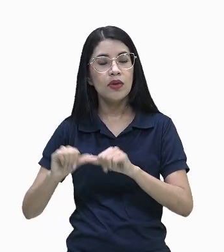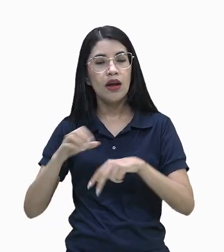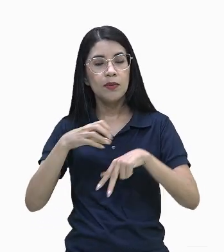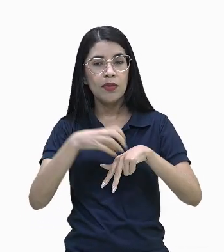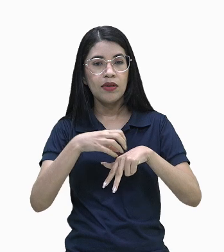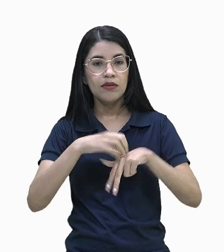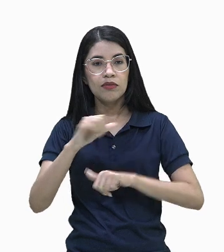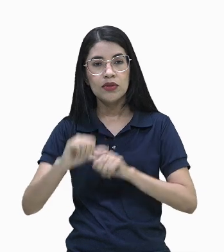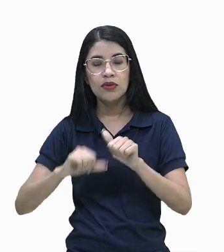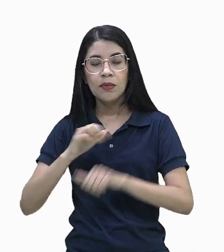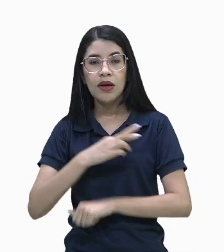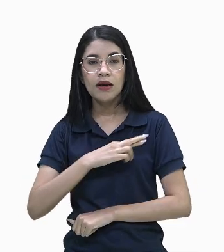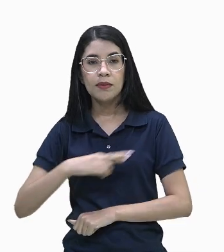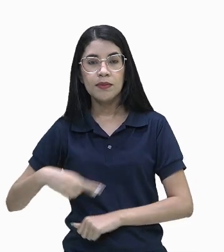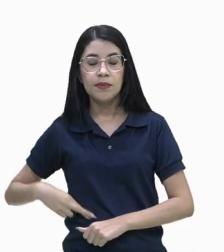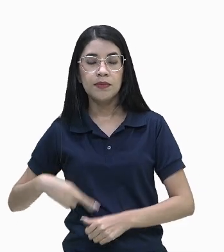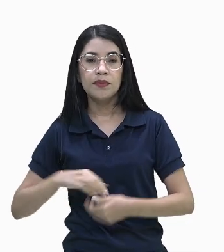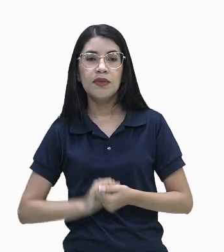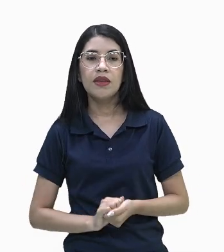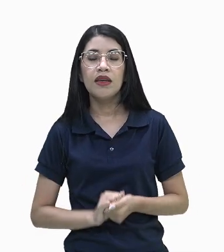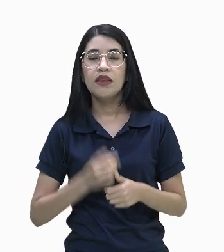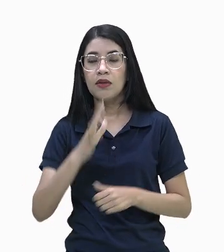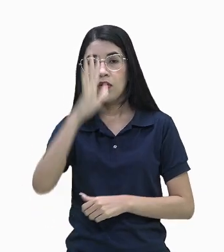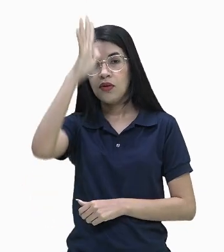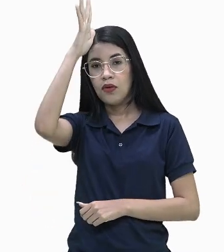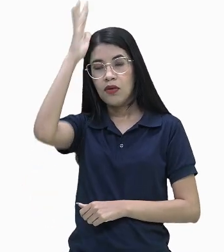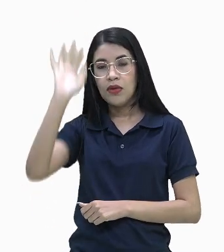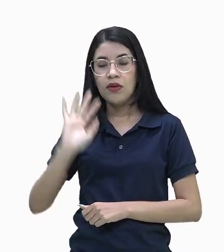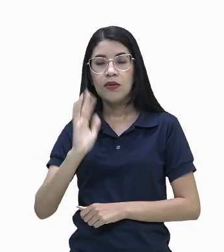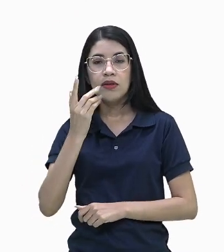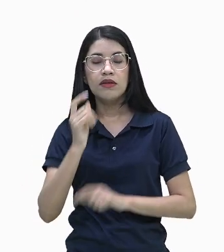em Roma, o que vai acontecer? Ele vai